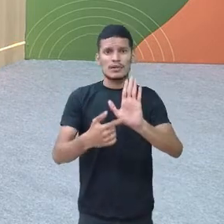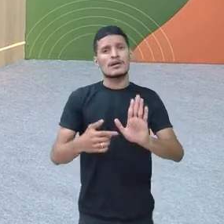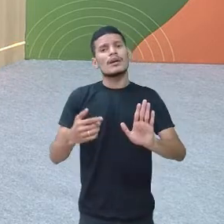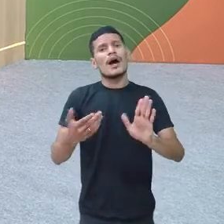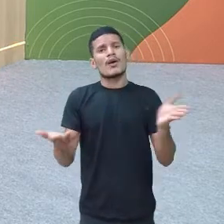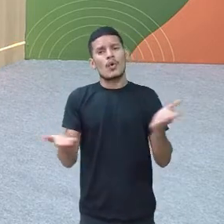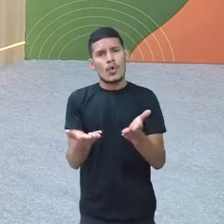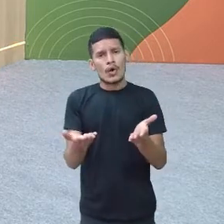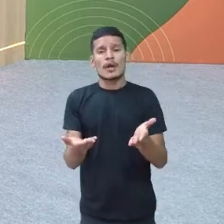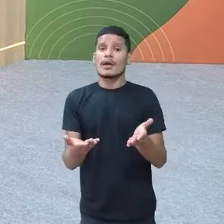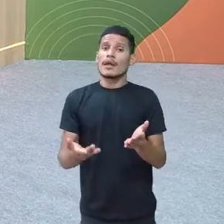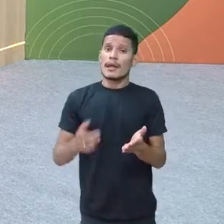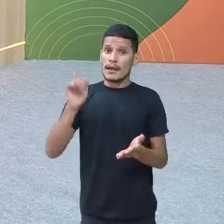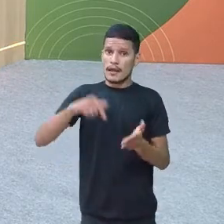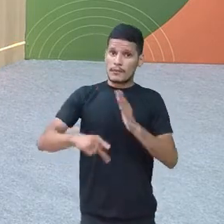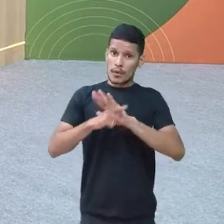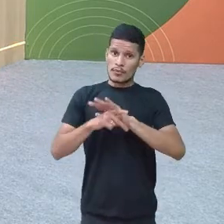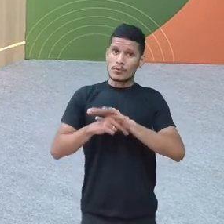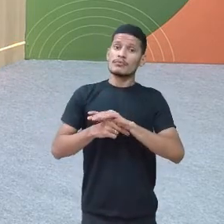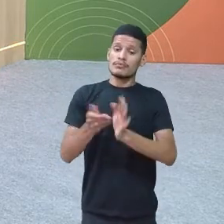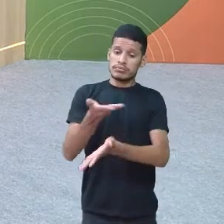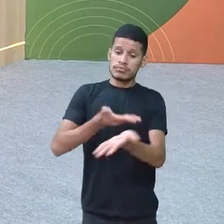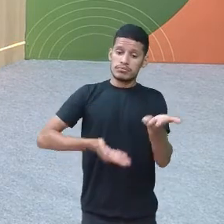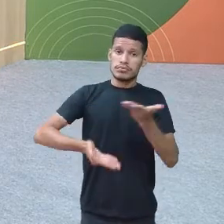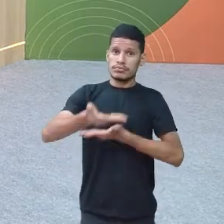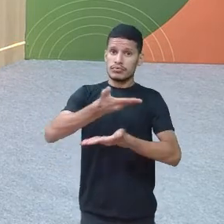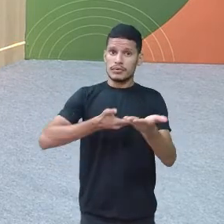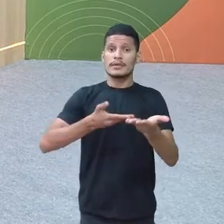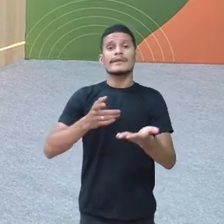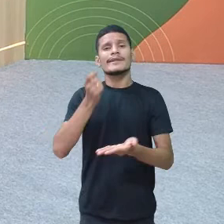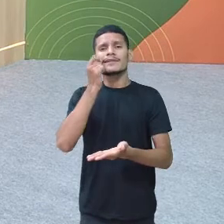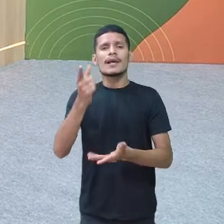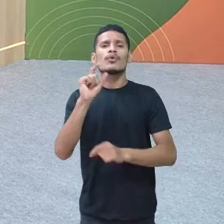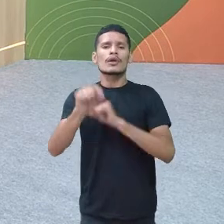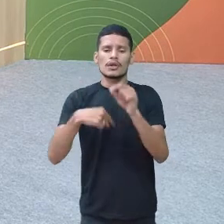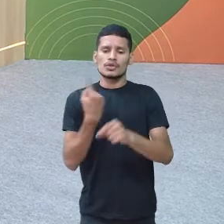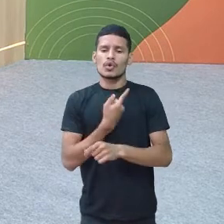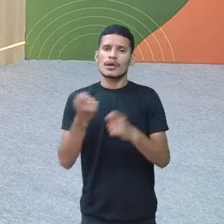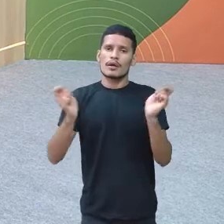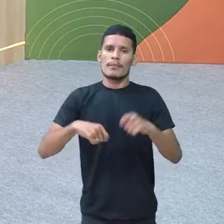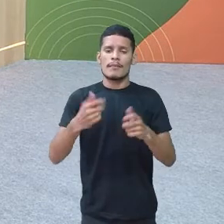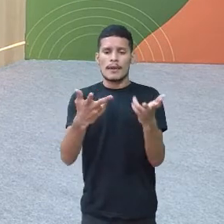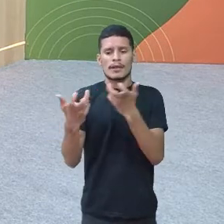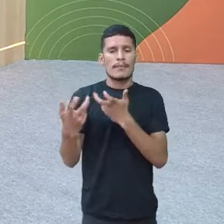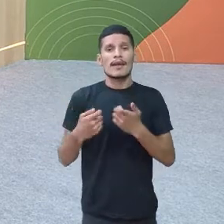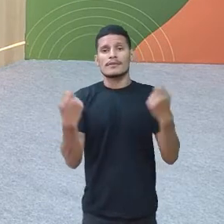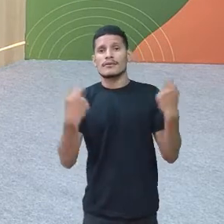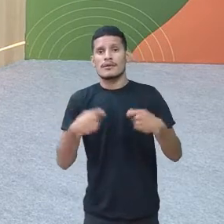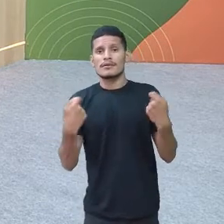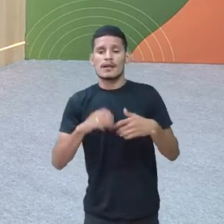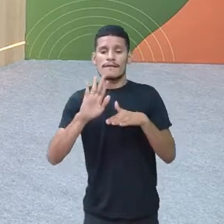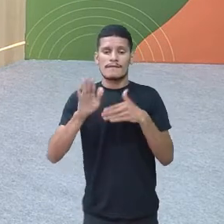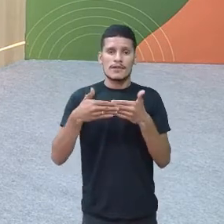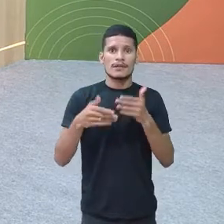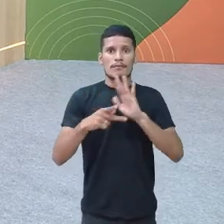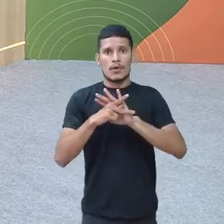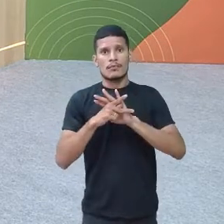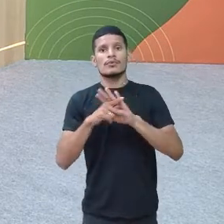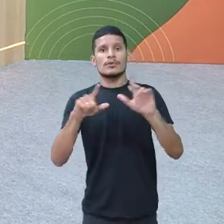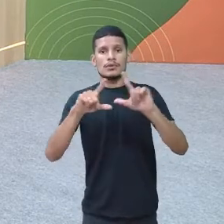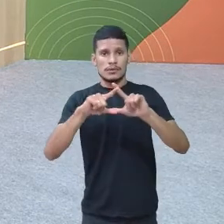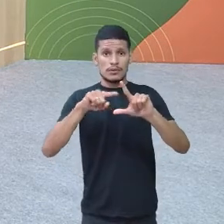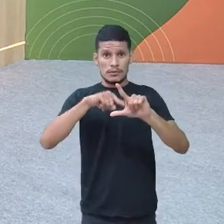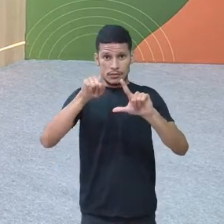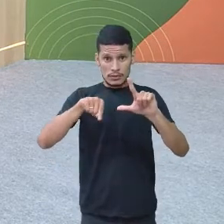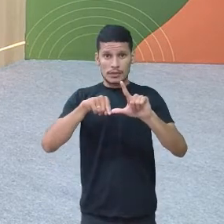mostrando agora, ela é bem intuitiva. A ideia é que a gente comece a perceber que essa necessidade de fechar o triângulo depende